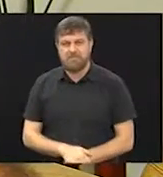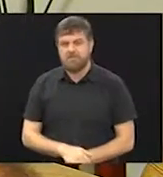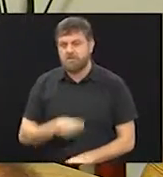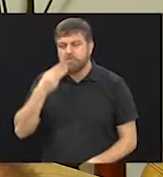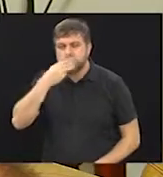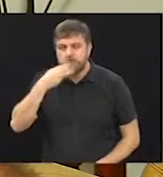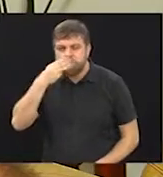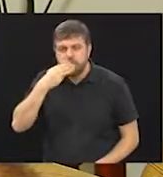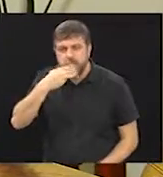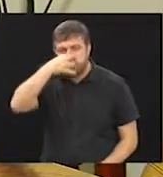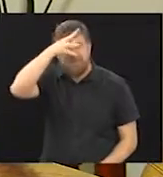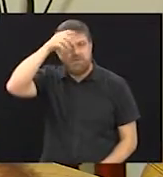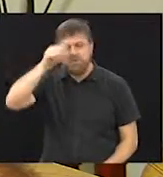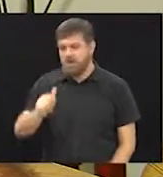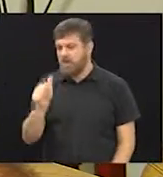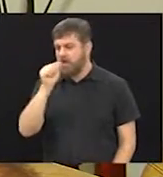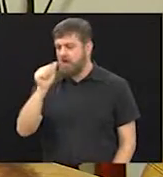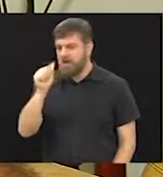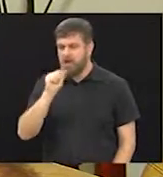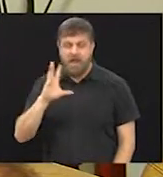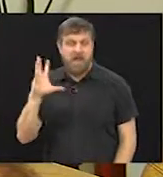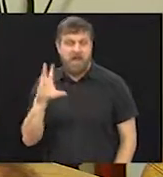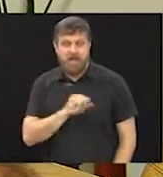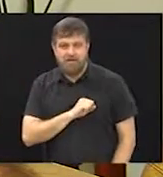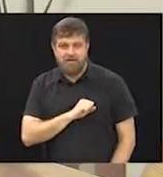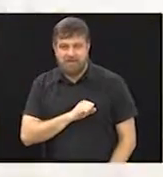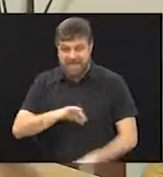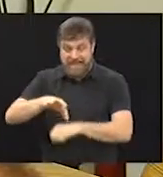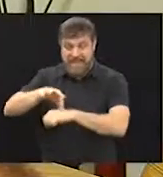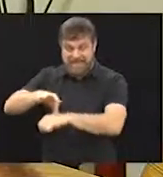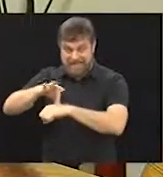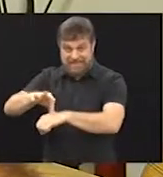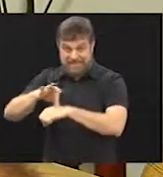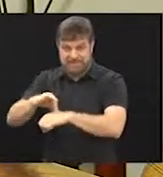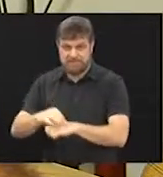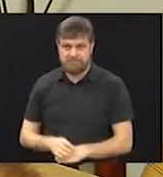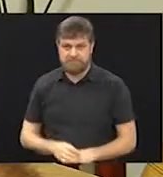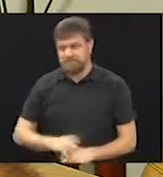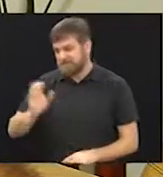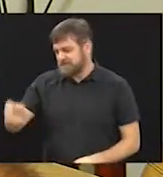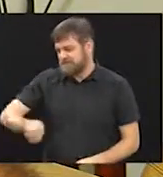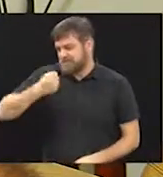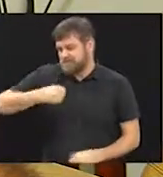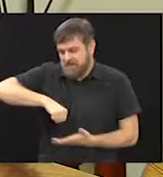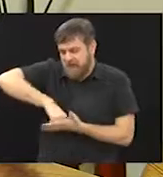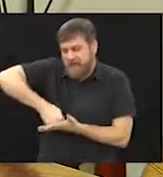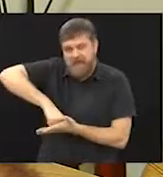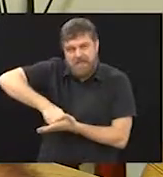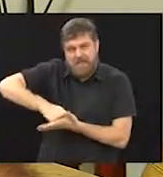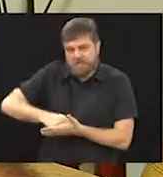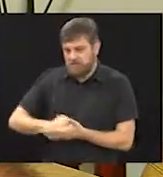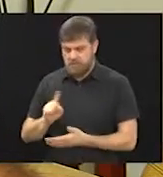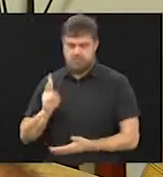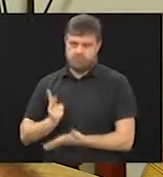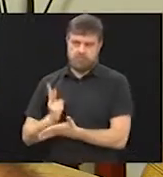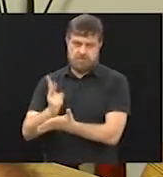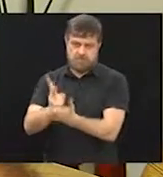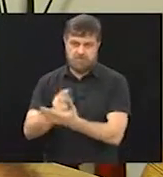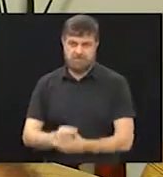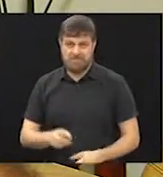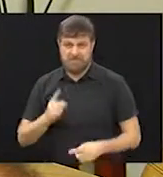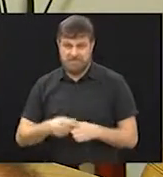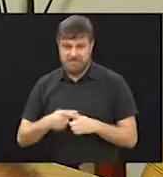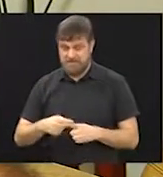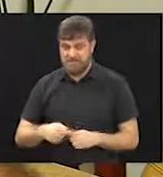doce, refrigerante, carne gorda. Uma cerveja, então, uma caipirinha de vez em quando, mas não era sempre, não. Porque